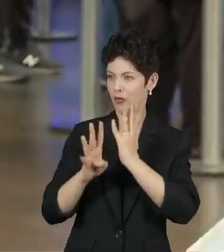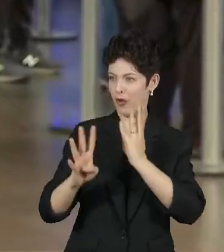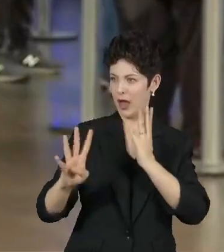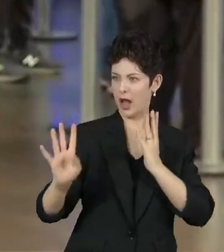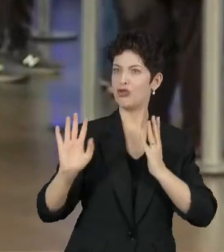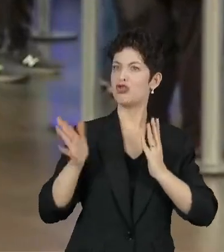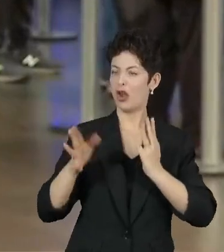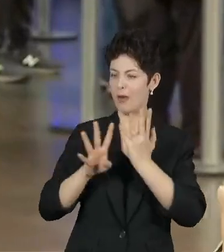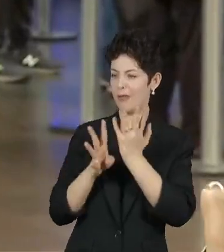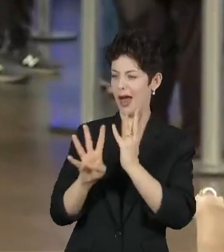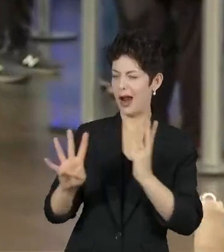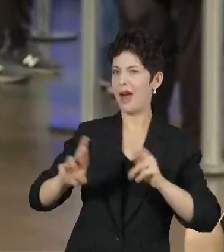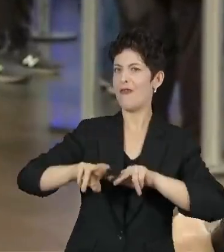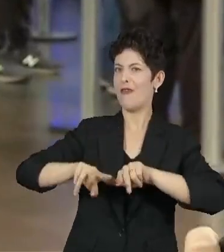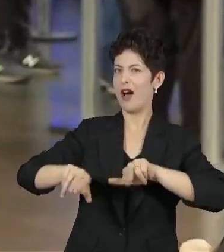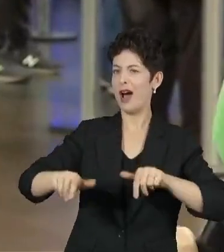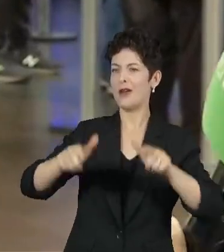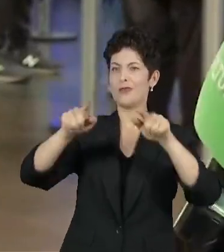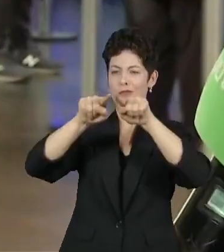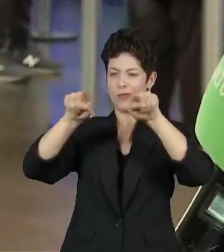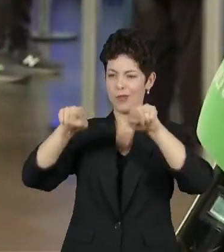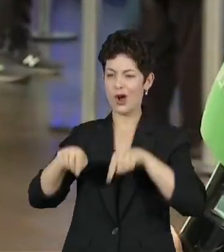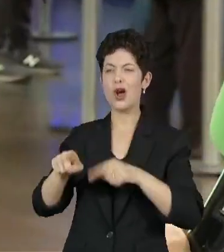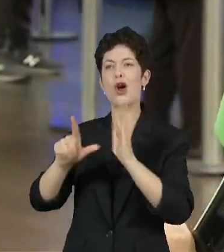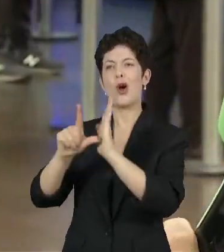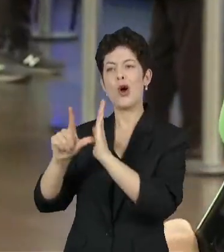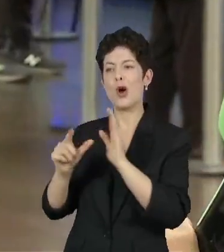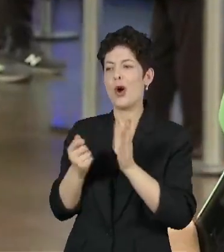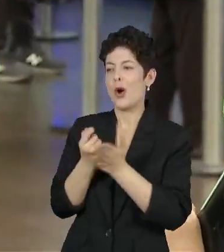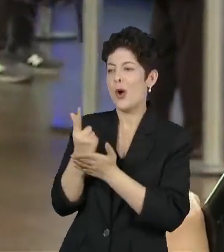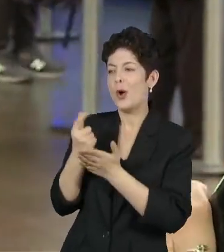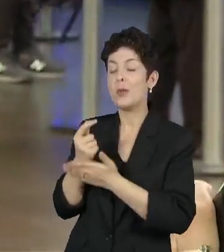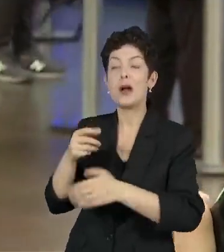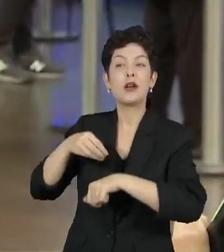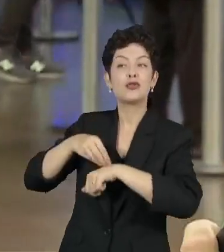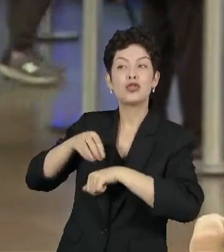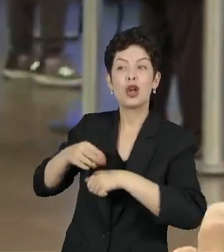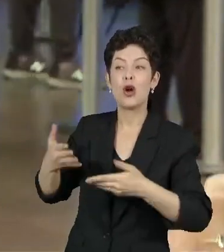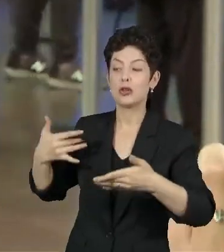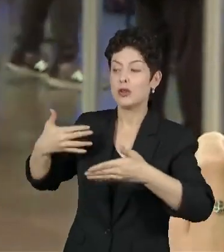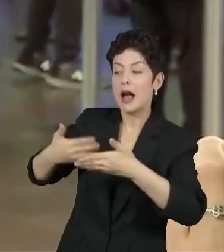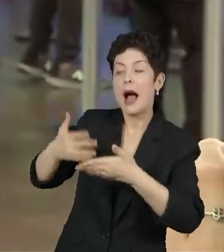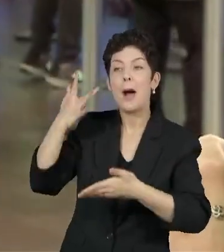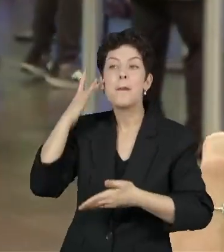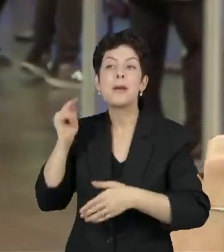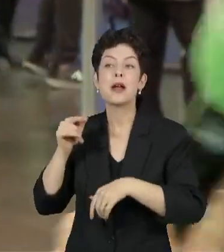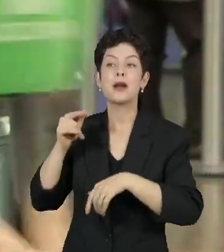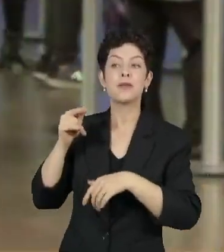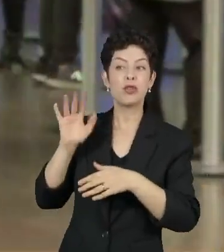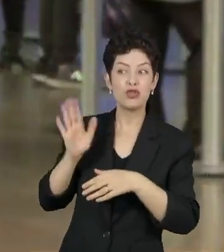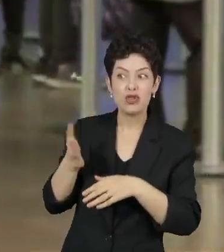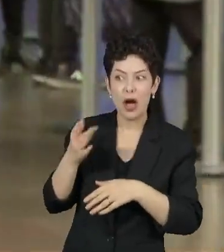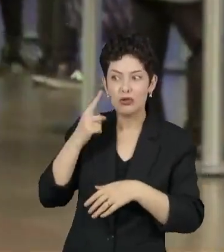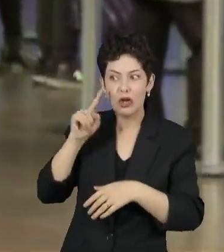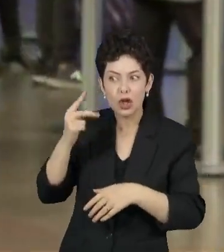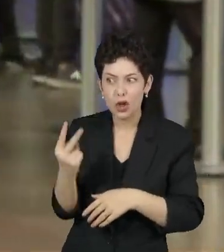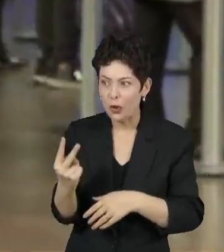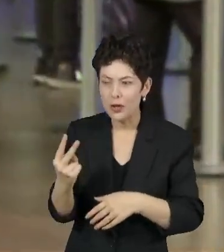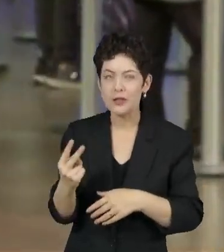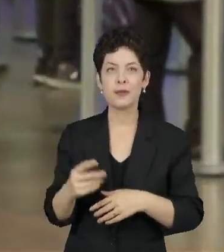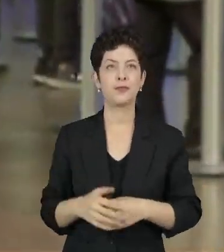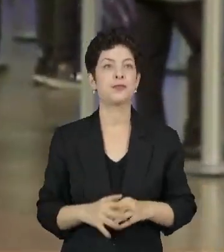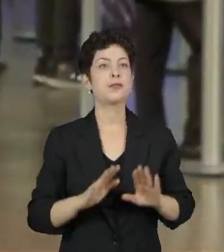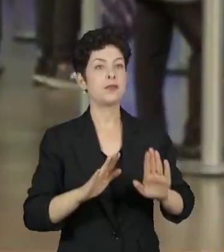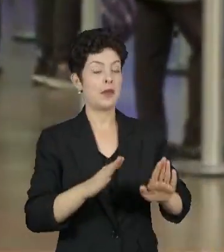pode ver, já tem fila em muitos guichês. Quais as dicas para quem vem hoje ao longo do dia, amanhã já no feriado para embarcar? A